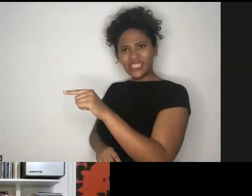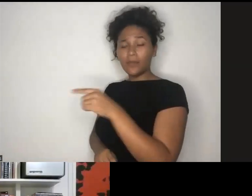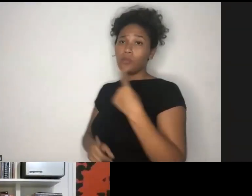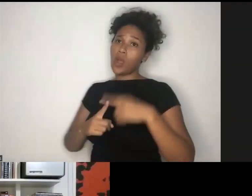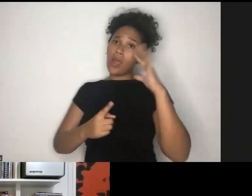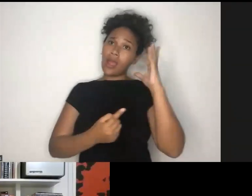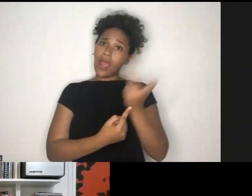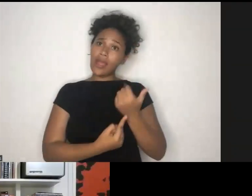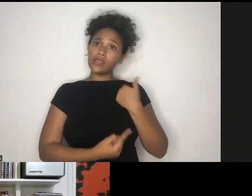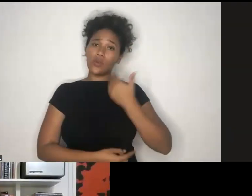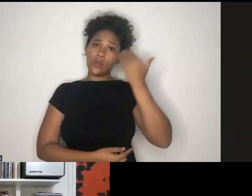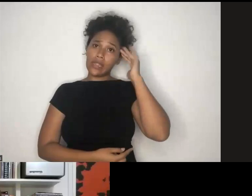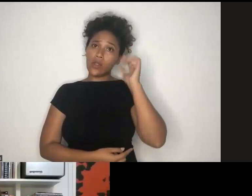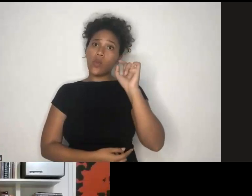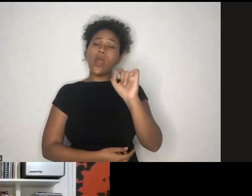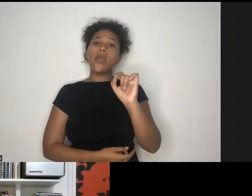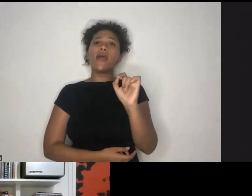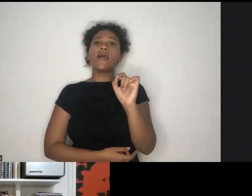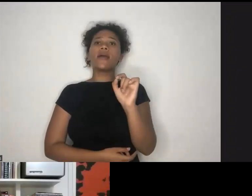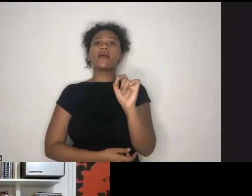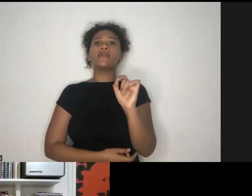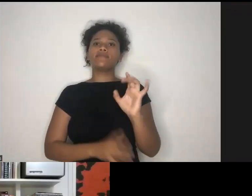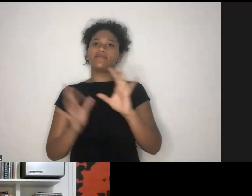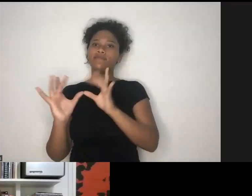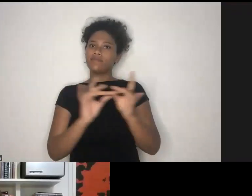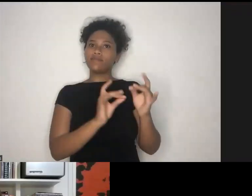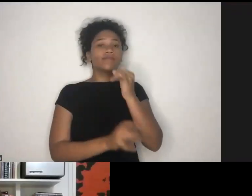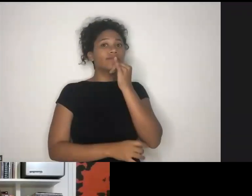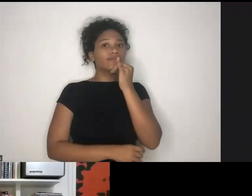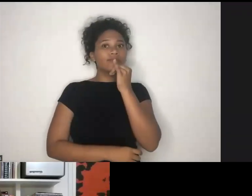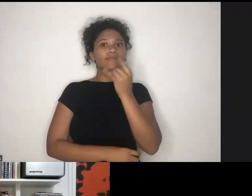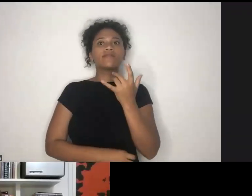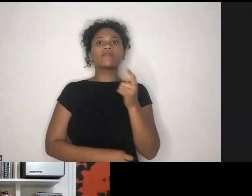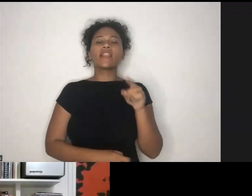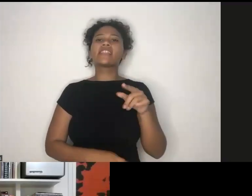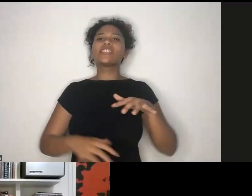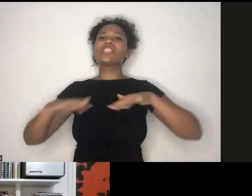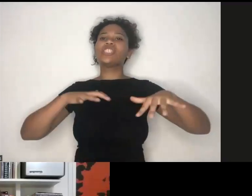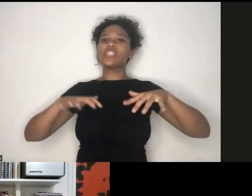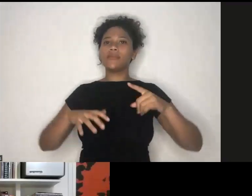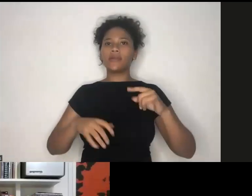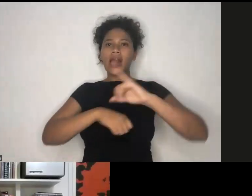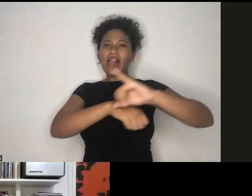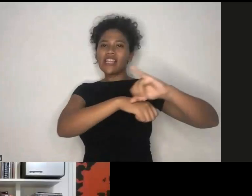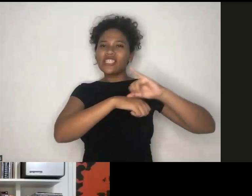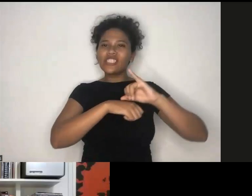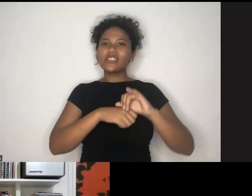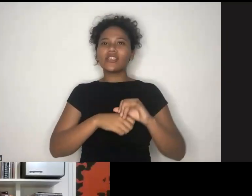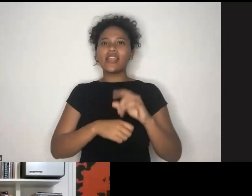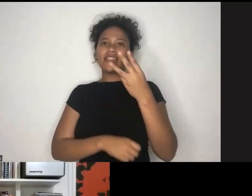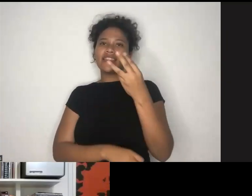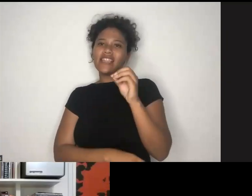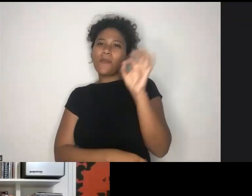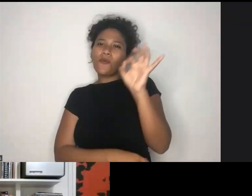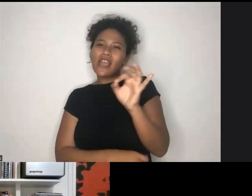ela deveria não dentro da do contexto por exemplo dessa dinâmica de galerias que cobram 30%